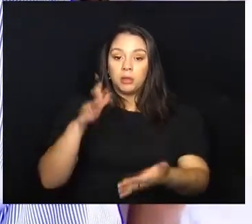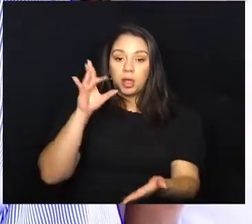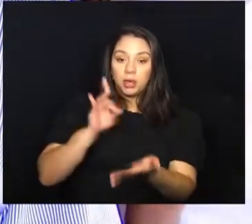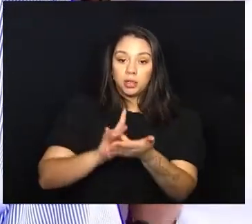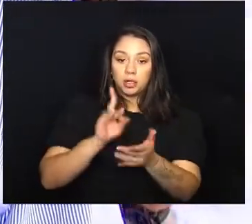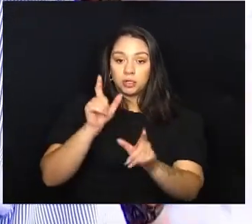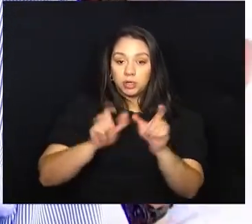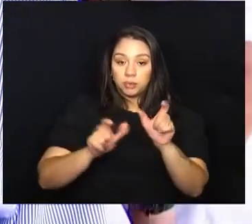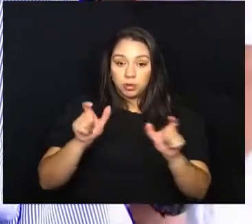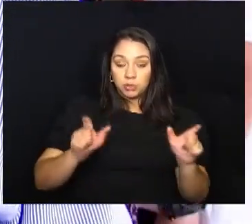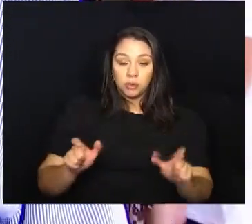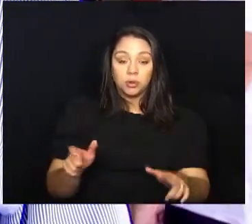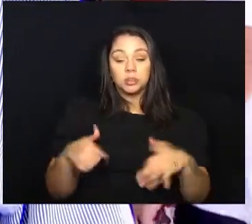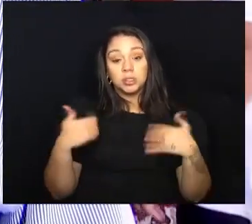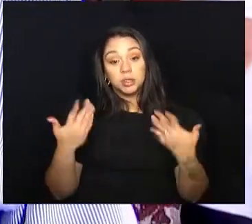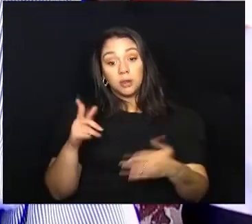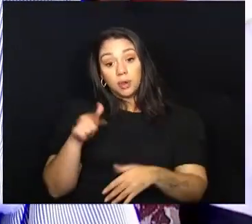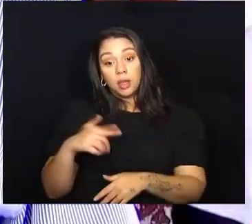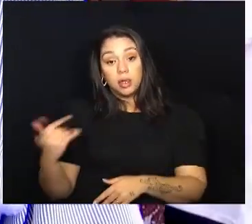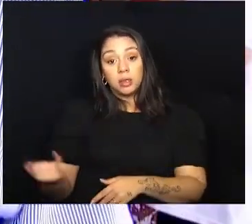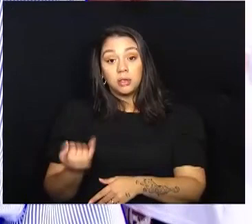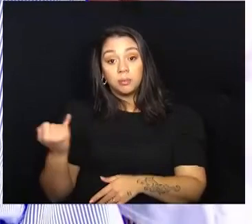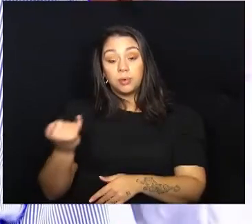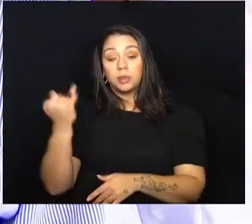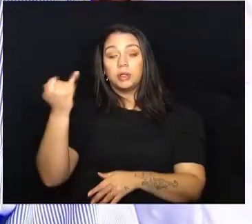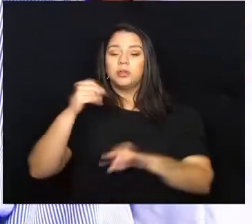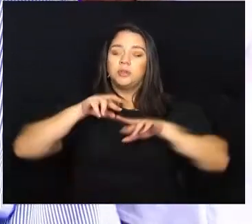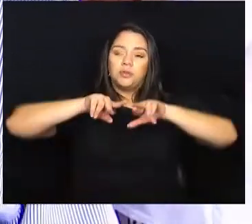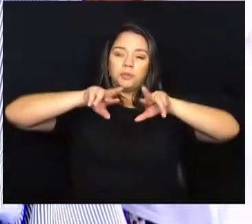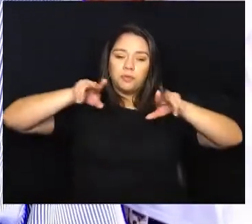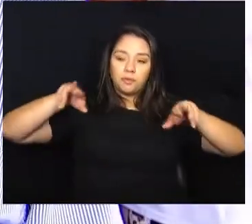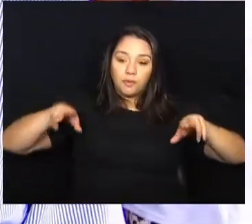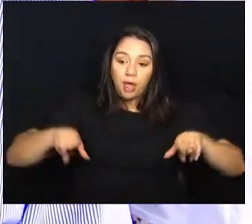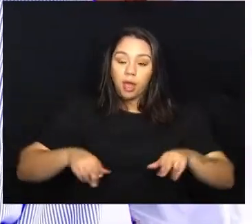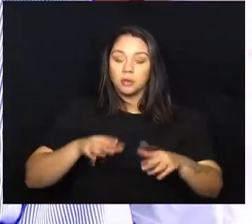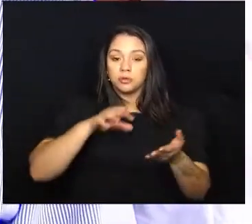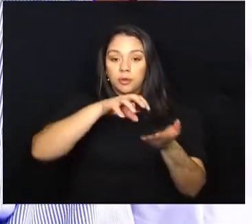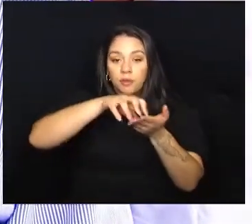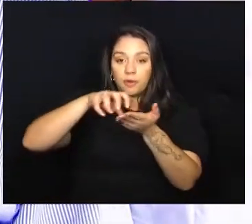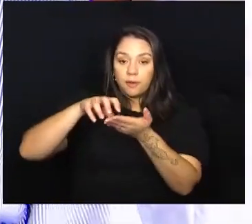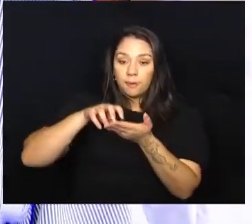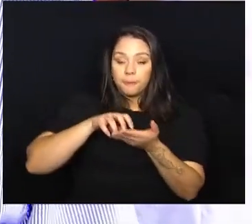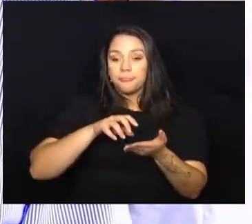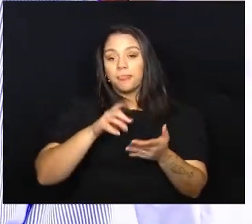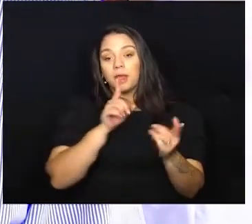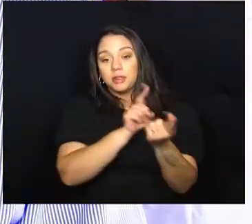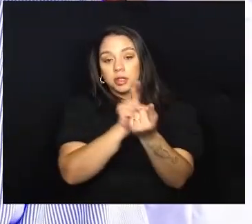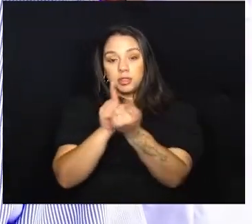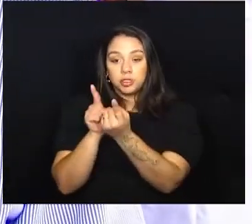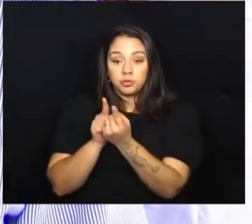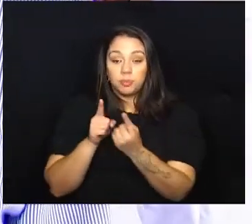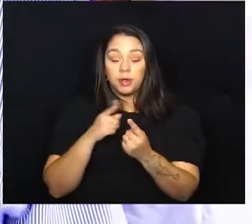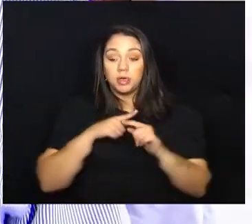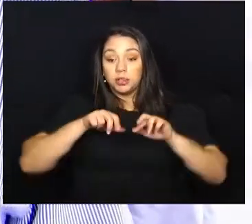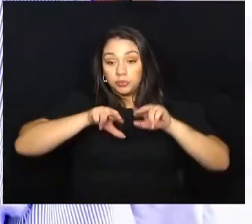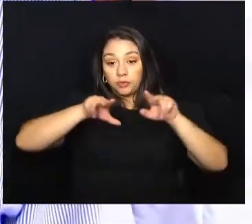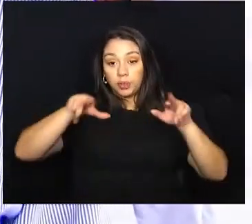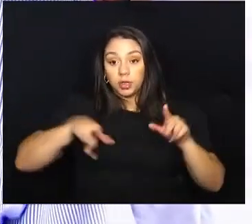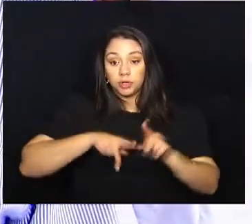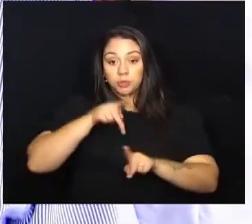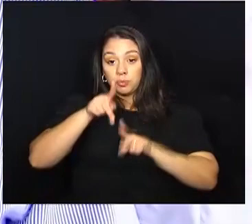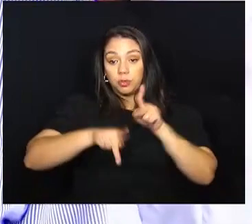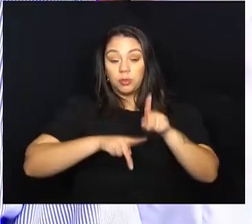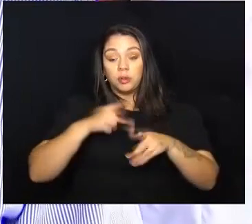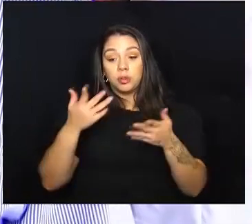pessoas. Então, é importante a gente ter vários centros de atendimento com várias opções diferentes para diferente público, né? Então,